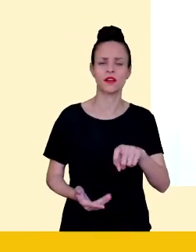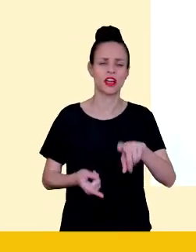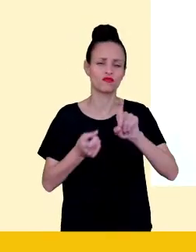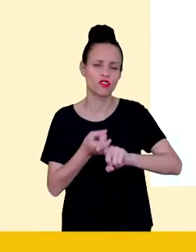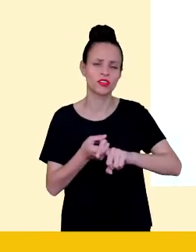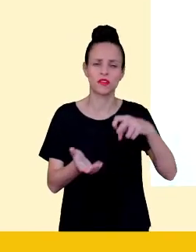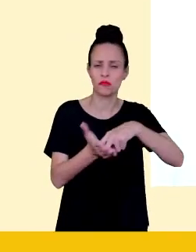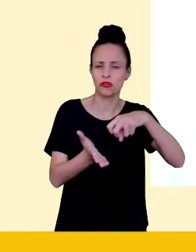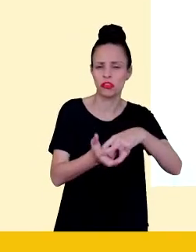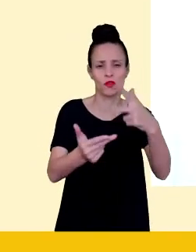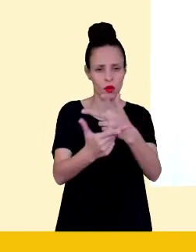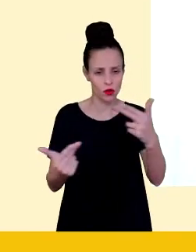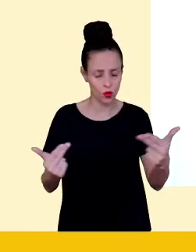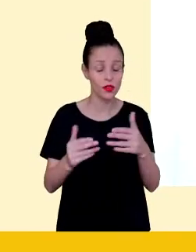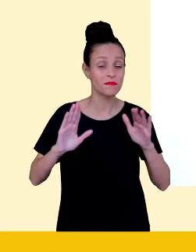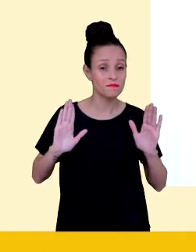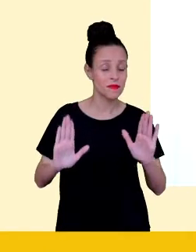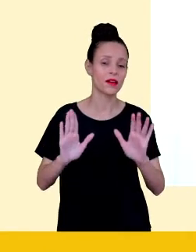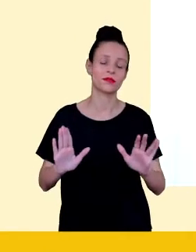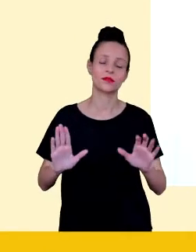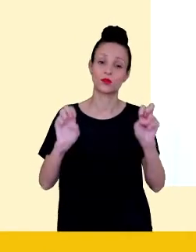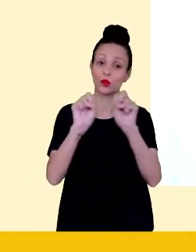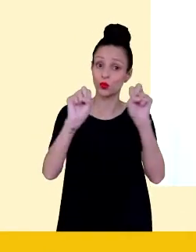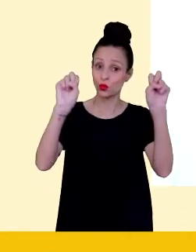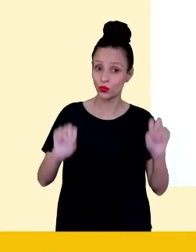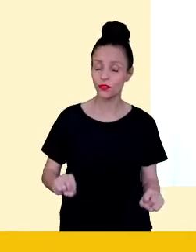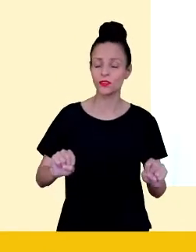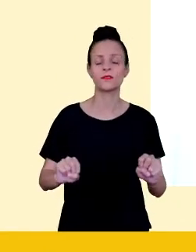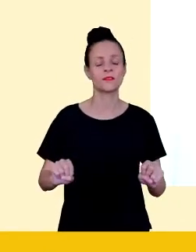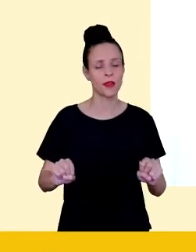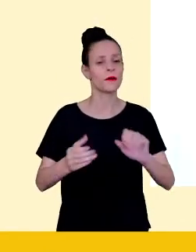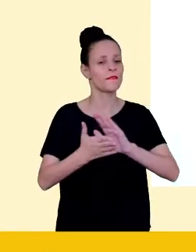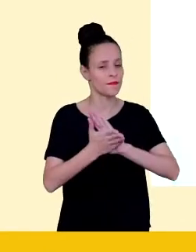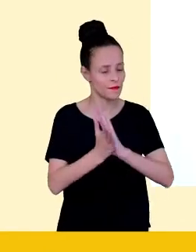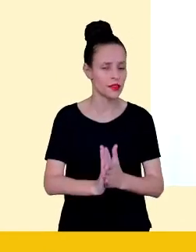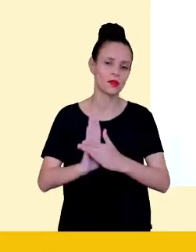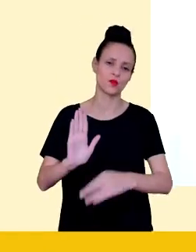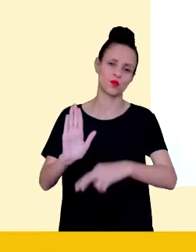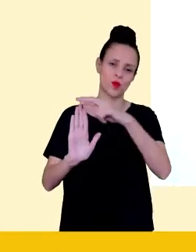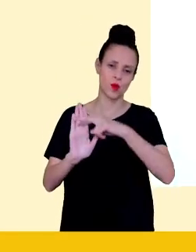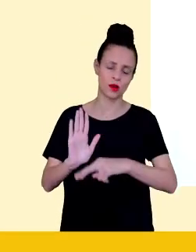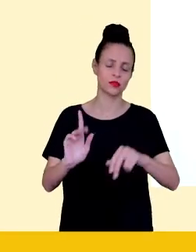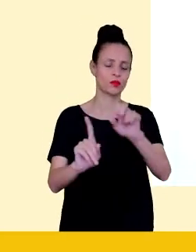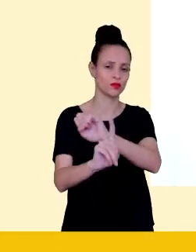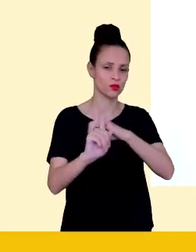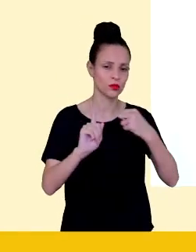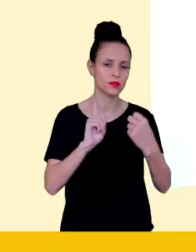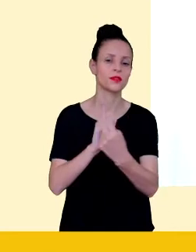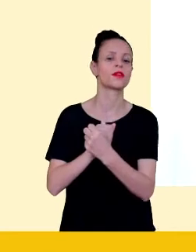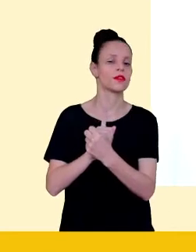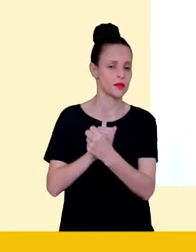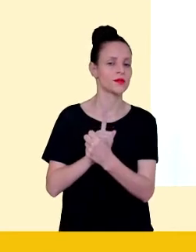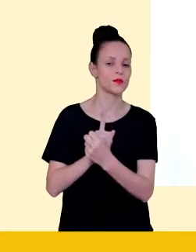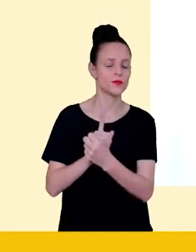se a pessoa errasse, tal, ele era punido, mas, por outro lado, assim, ele feriu muito, né? O sistema feriu muito a questão cultural,